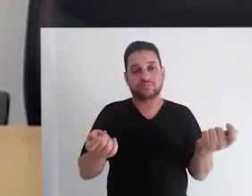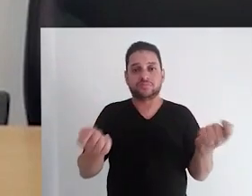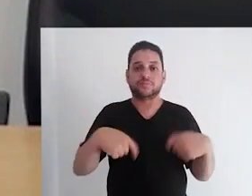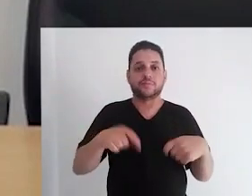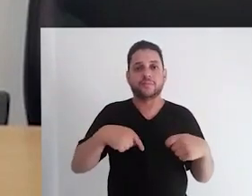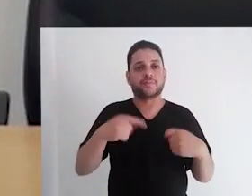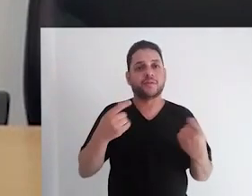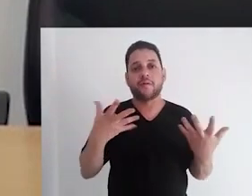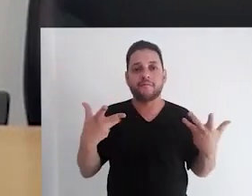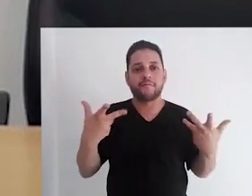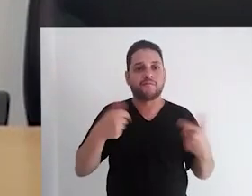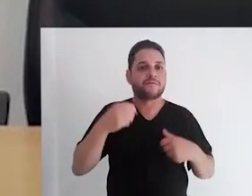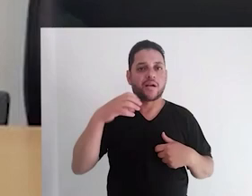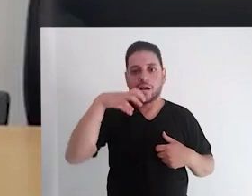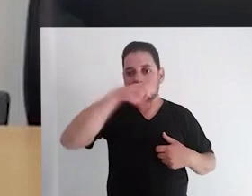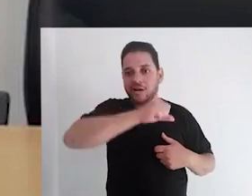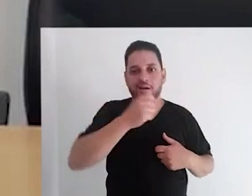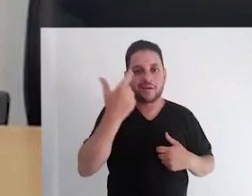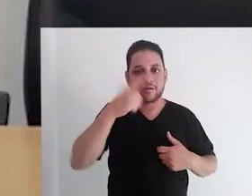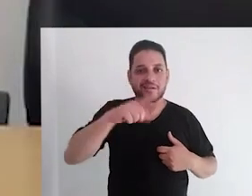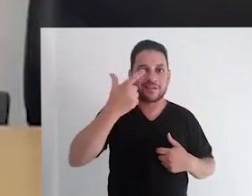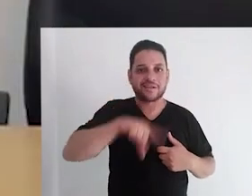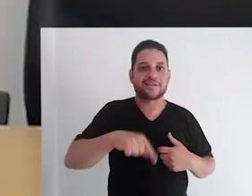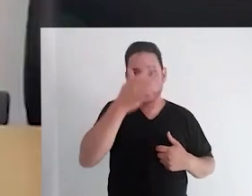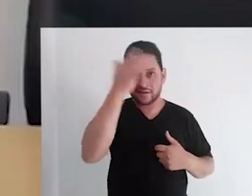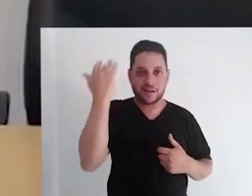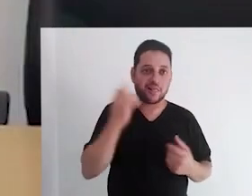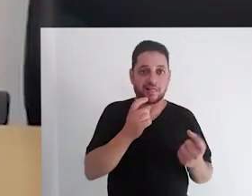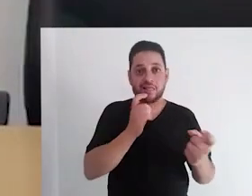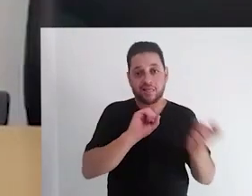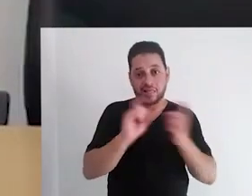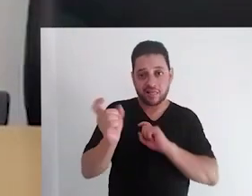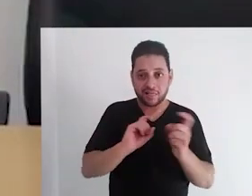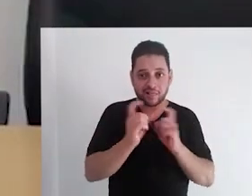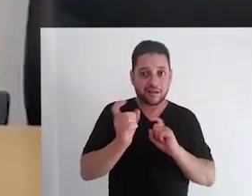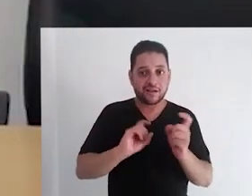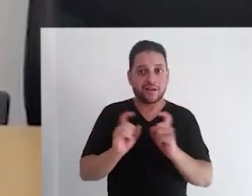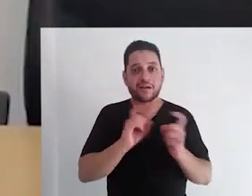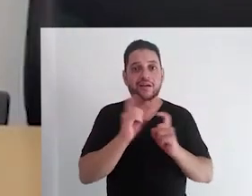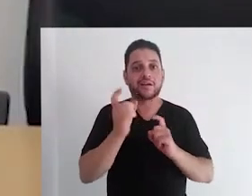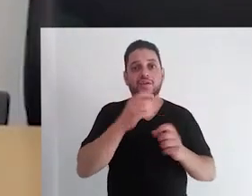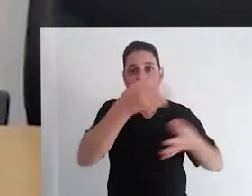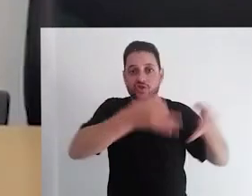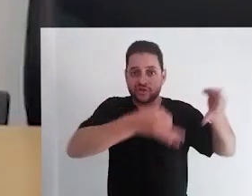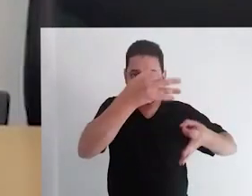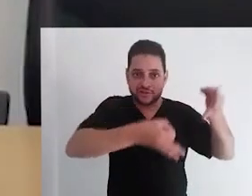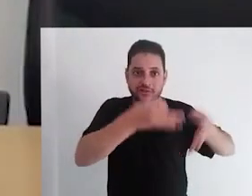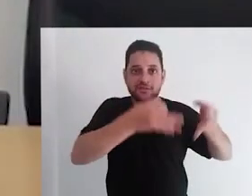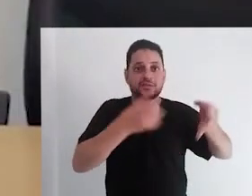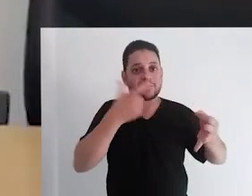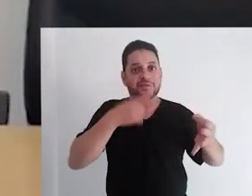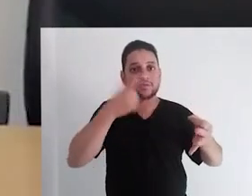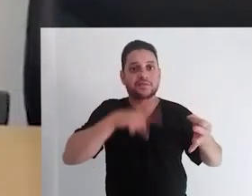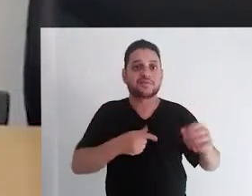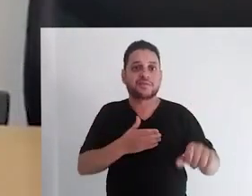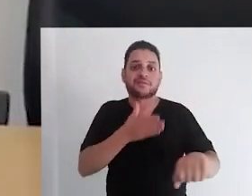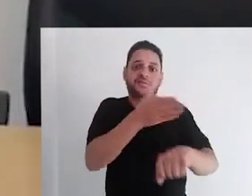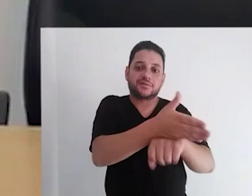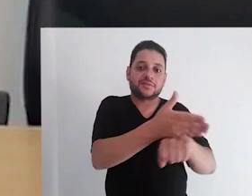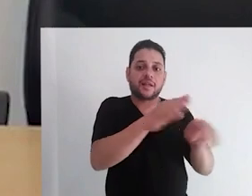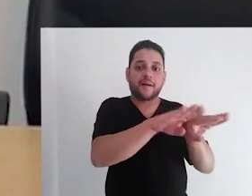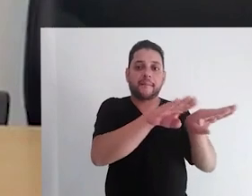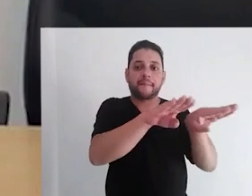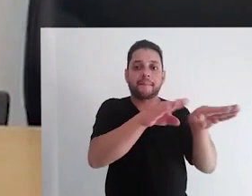eficiência, agilidade. As partes que quiserem conversar com as unidades judiciárias virtuais têm acesso ao balcão virtual,